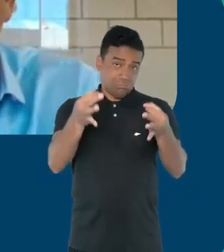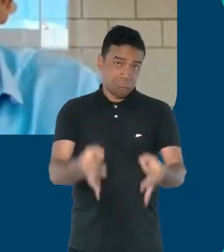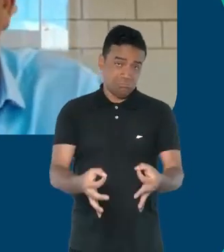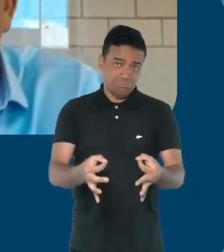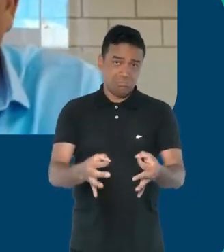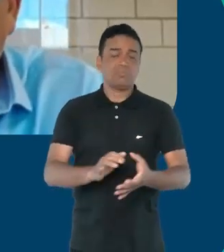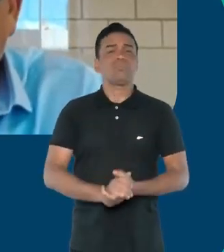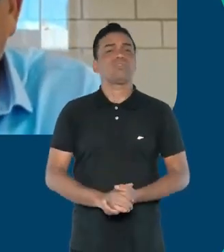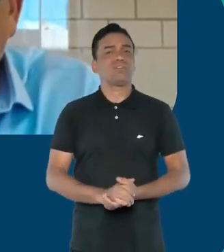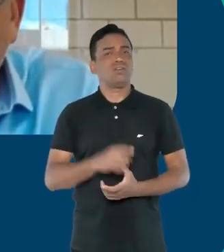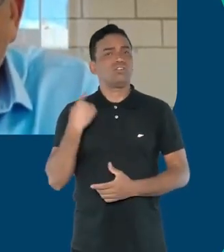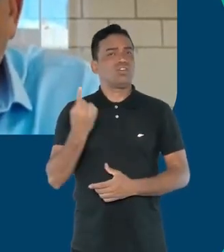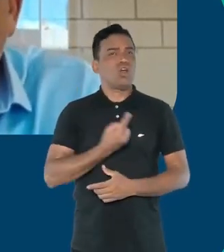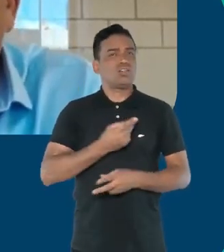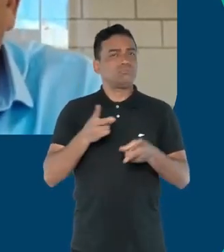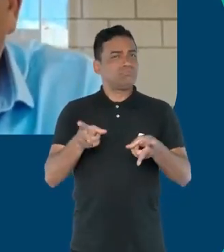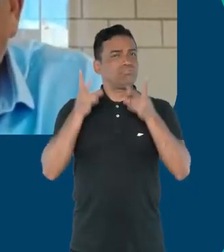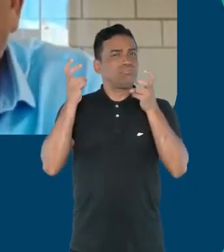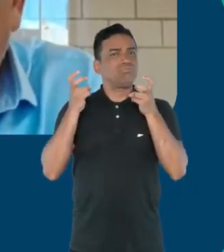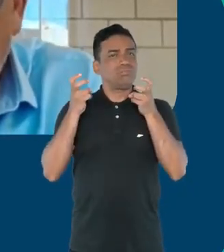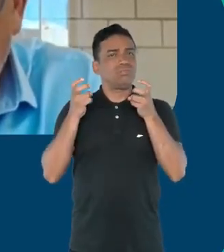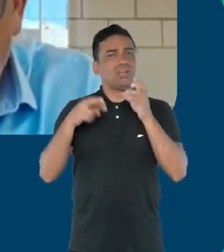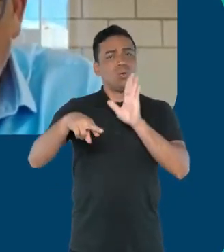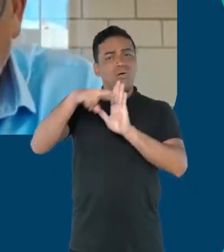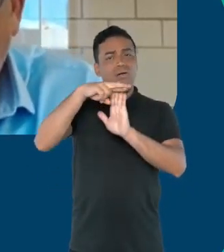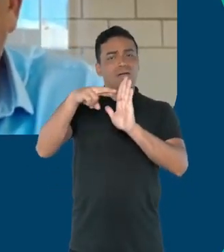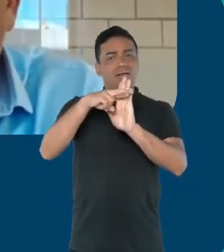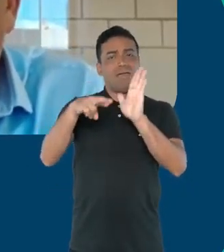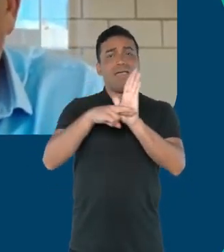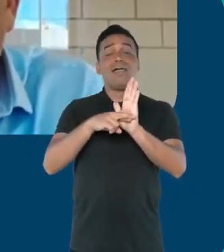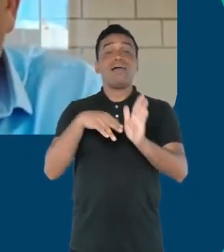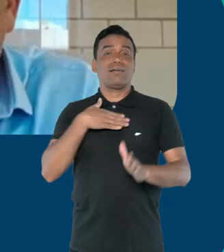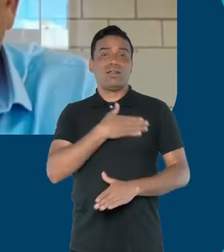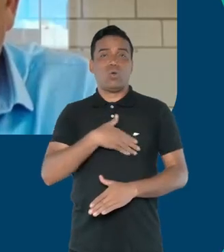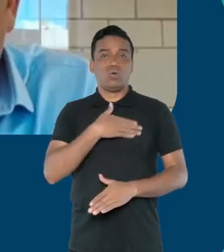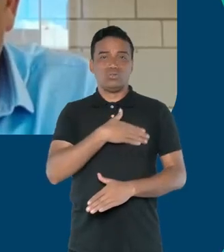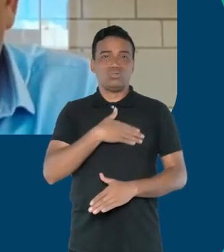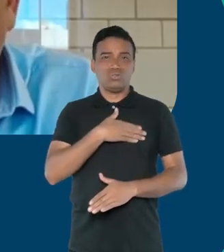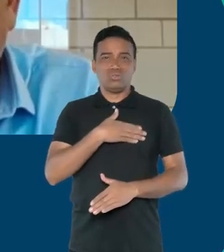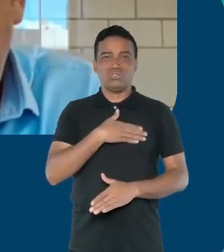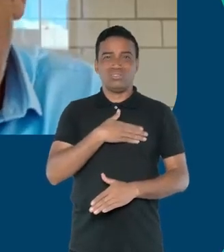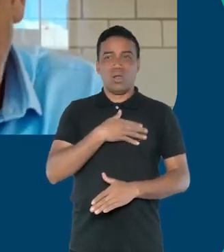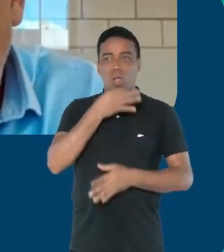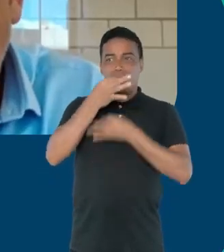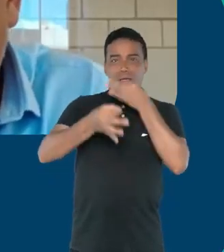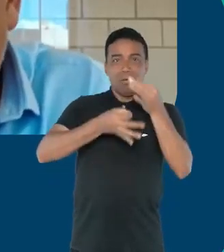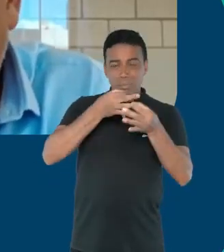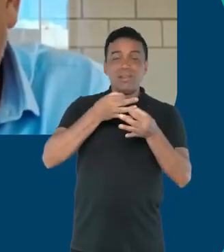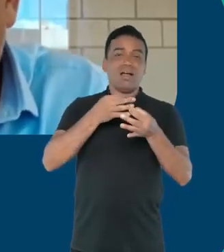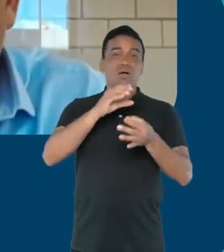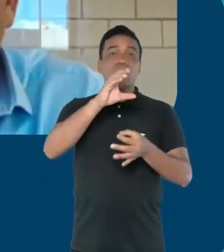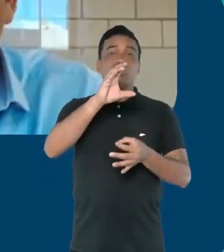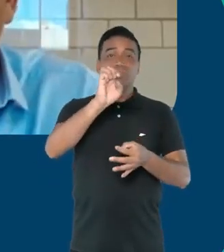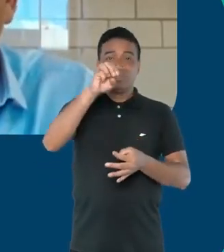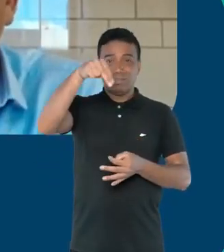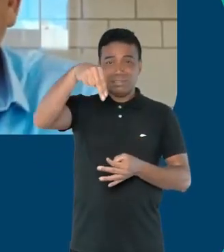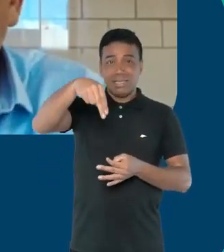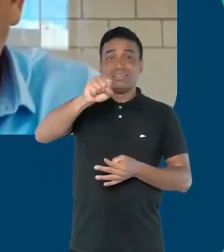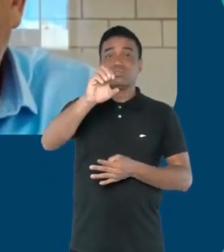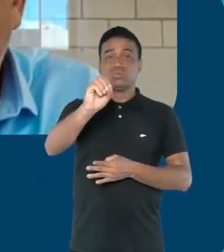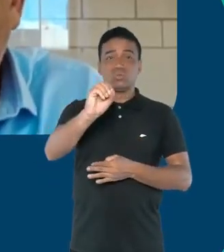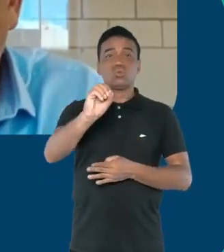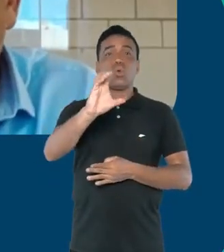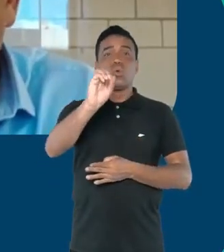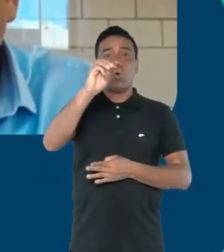que nós vemos são padrões de gosto. O senso comum acaba formando esses padrões do gosto. Então, quando